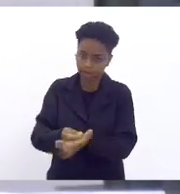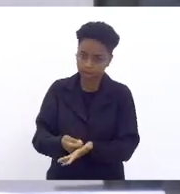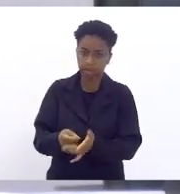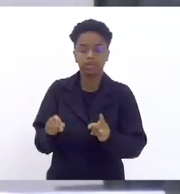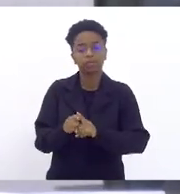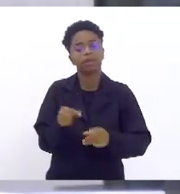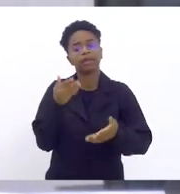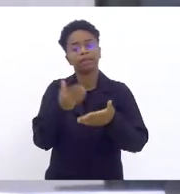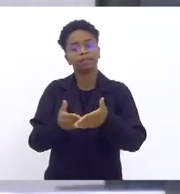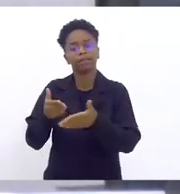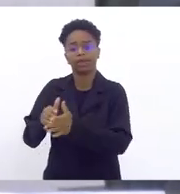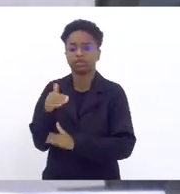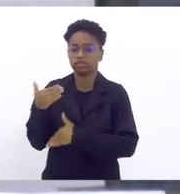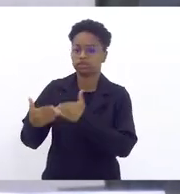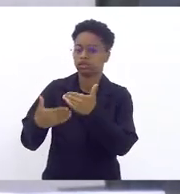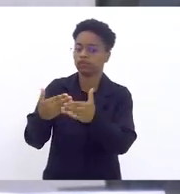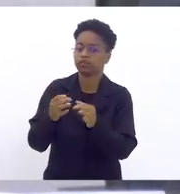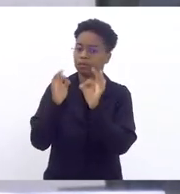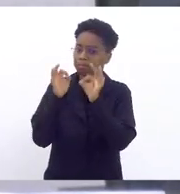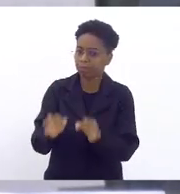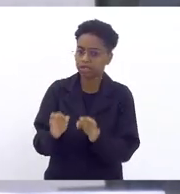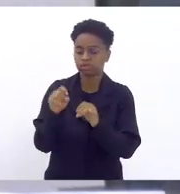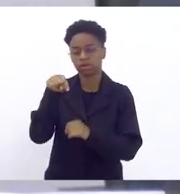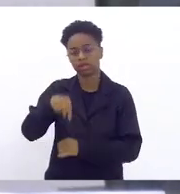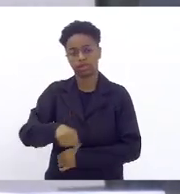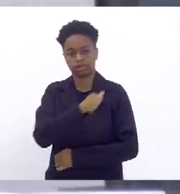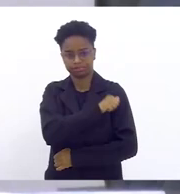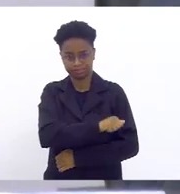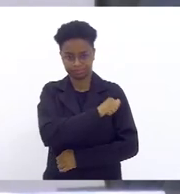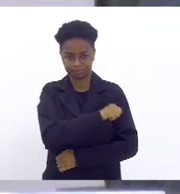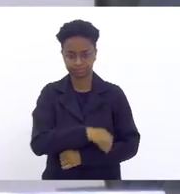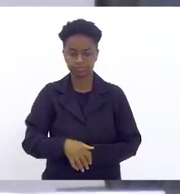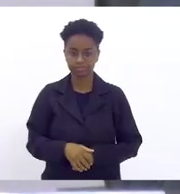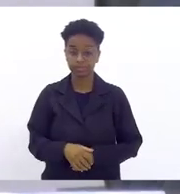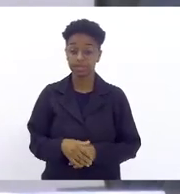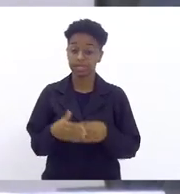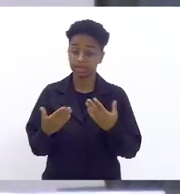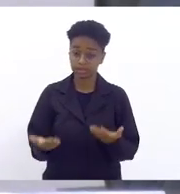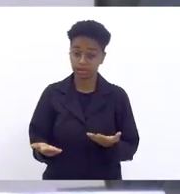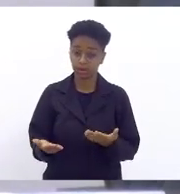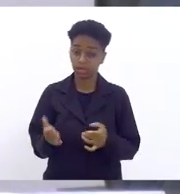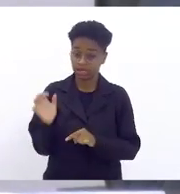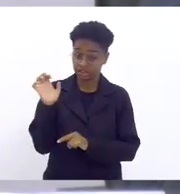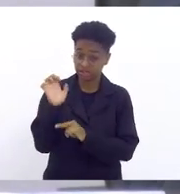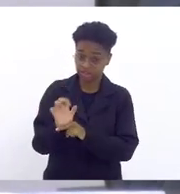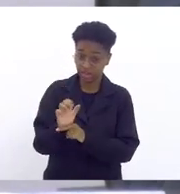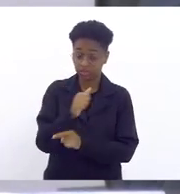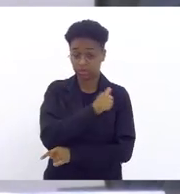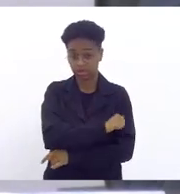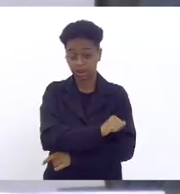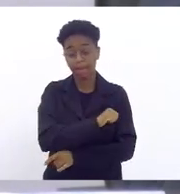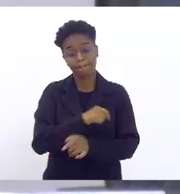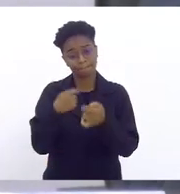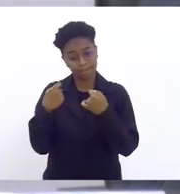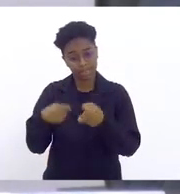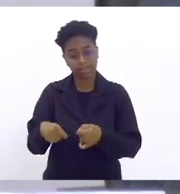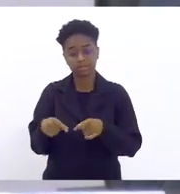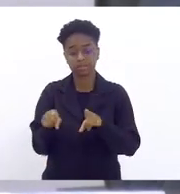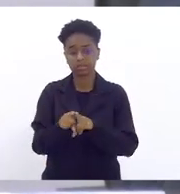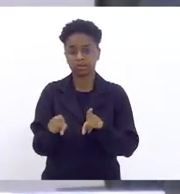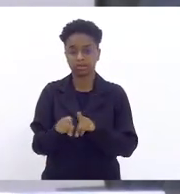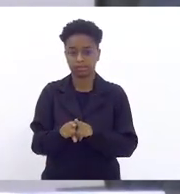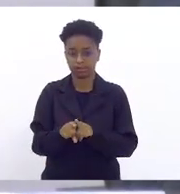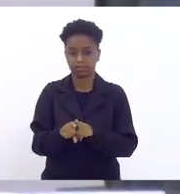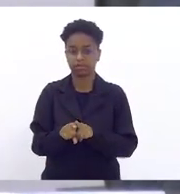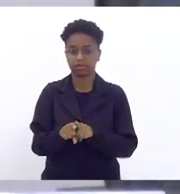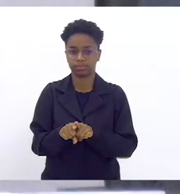impede o desenvolvimento pleno do nosso Estado então o Estado do Rio de Janeiro precisa também né